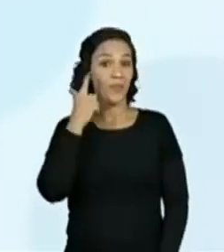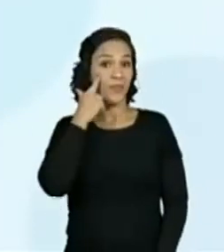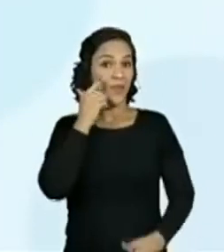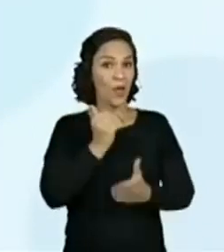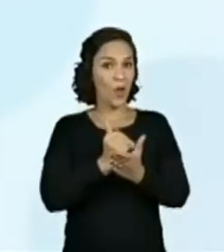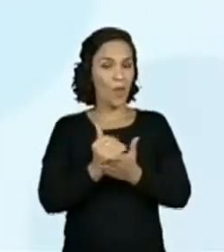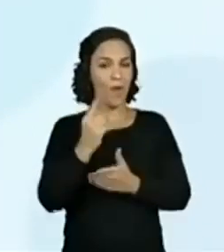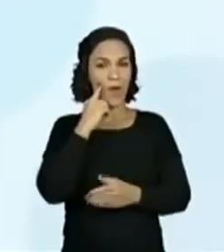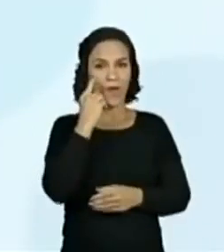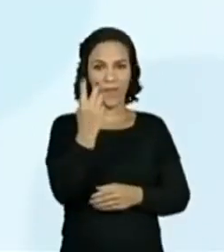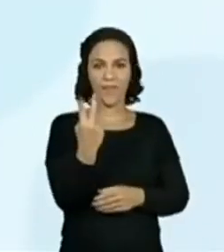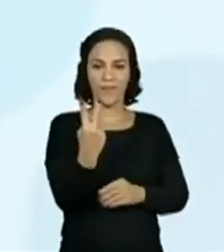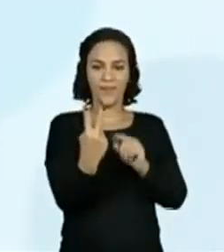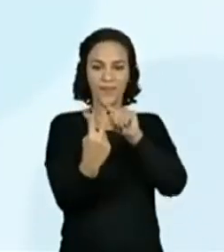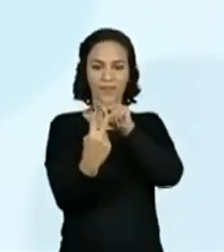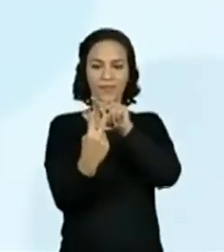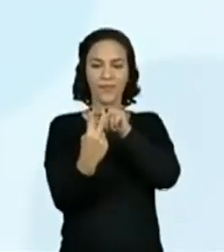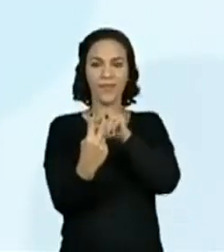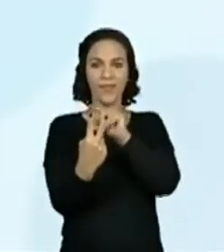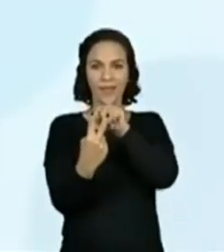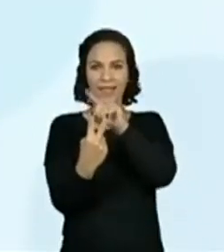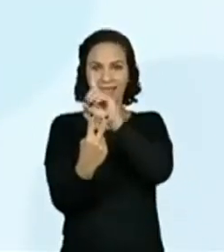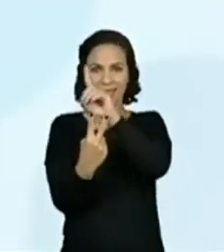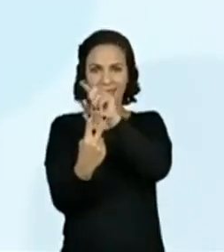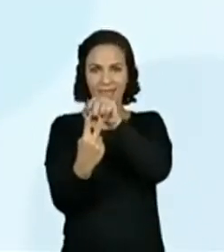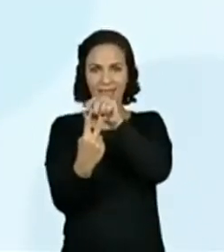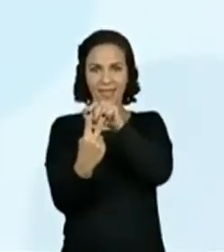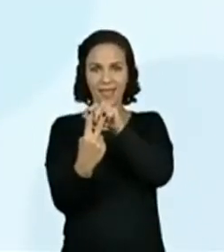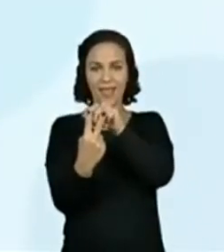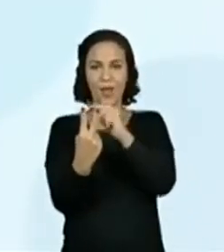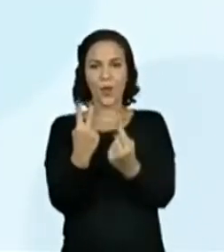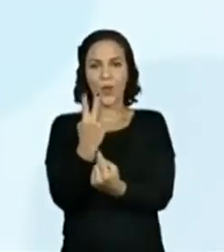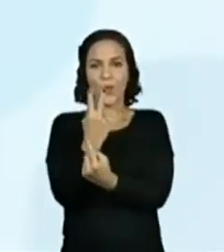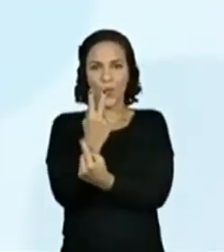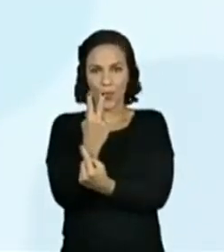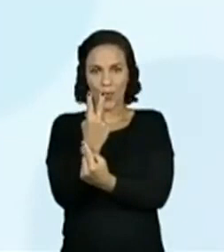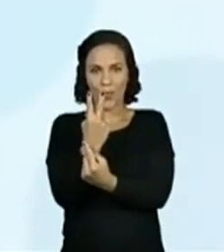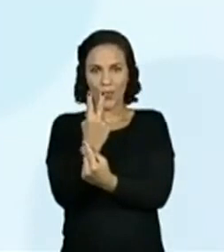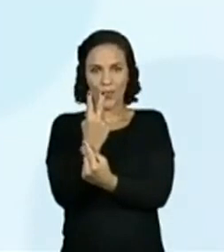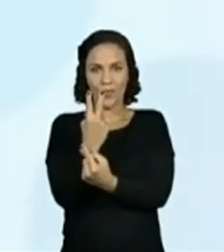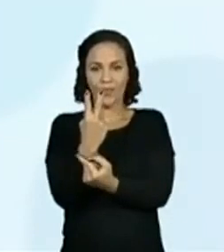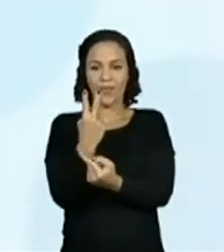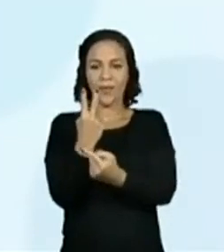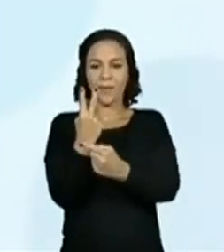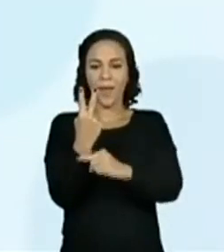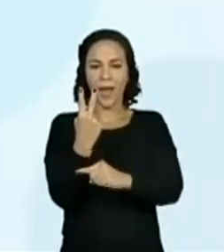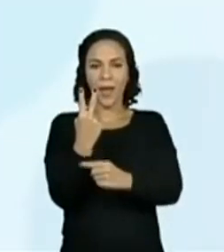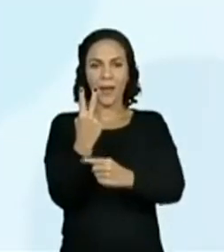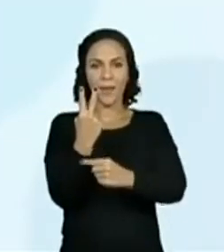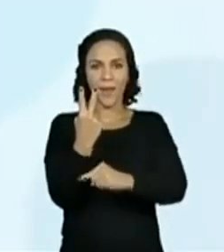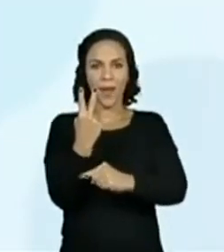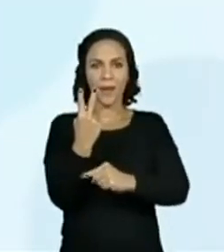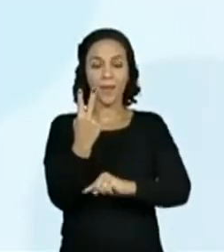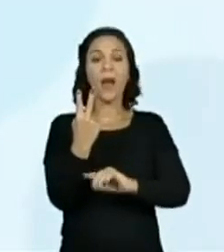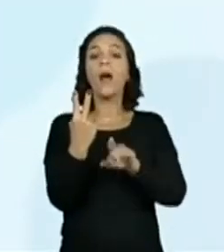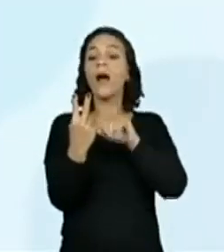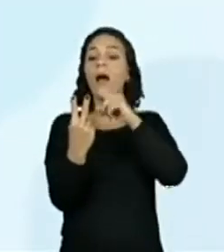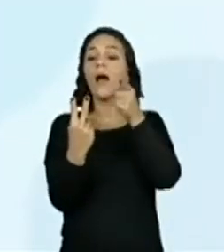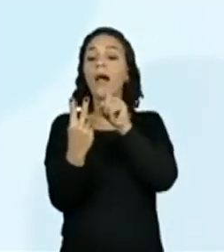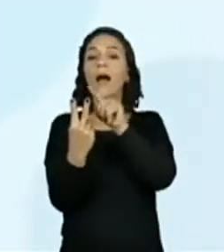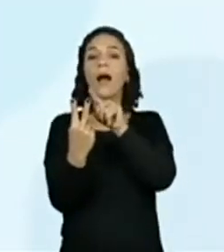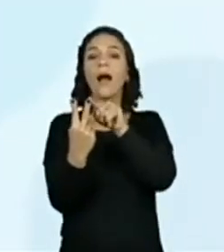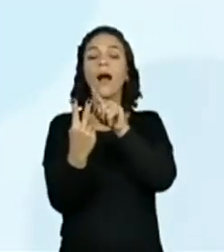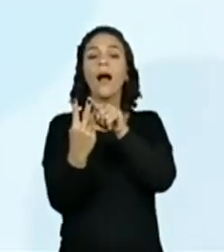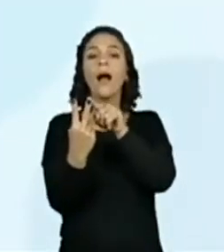olha, 10, saímos do 0 e fomos para o 10. Como que esses números terminam? Olha, já estão colocando